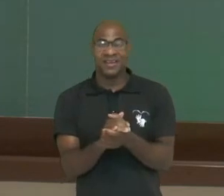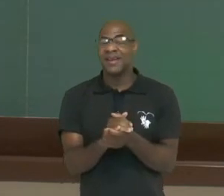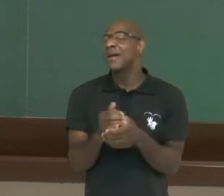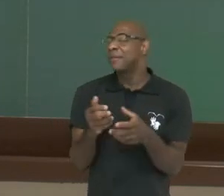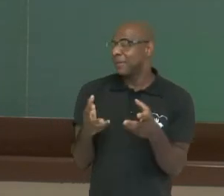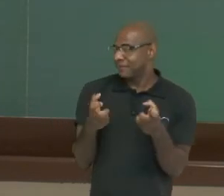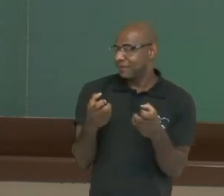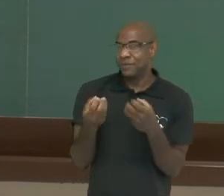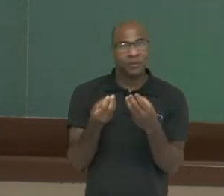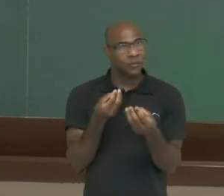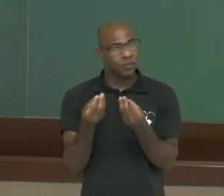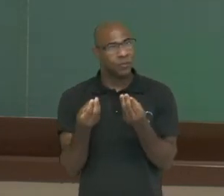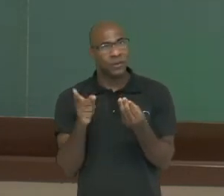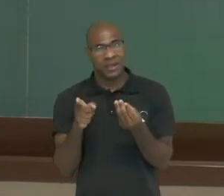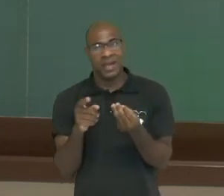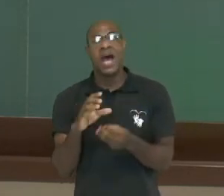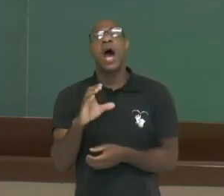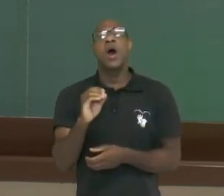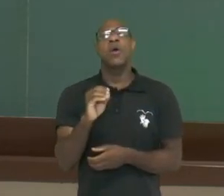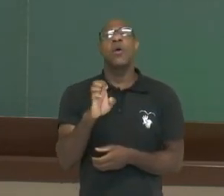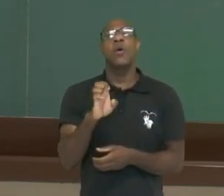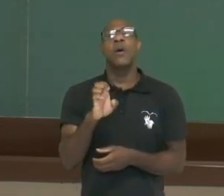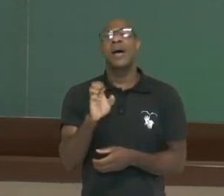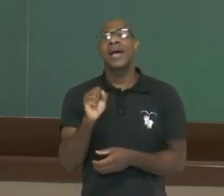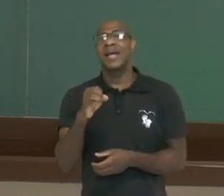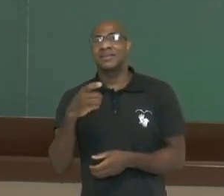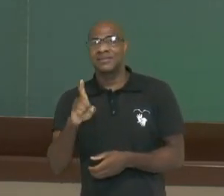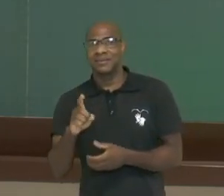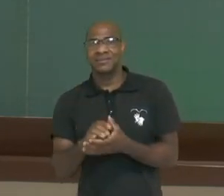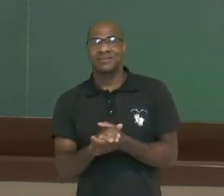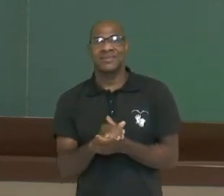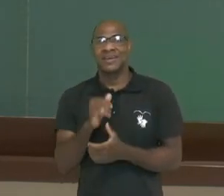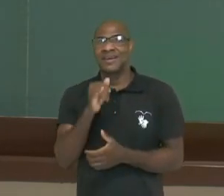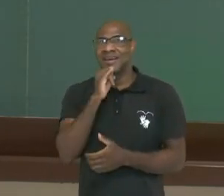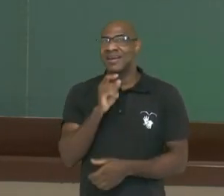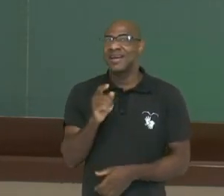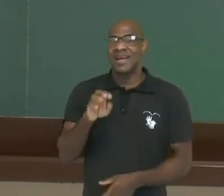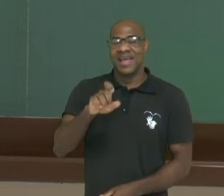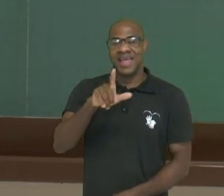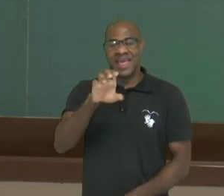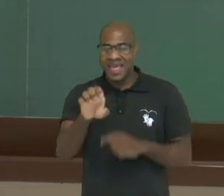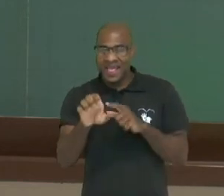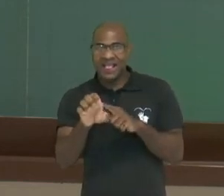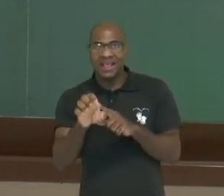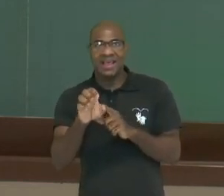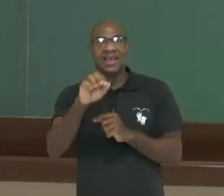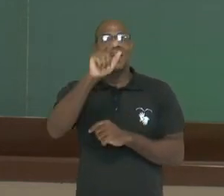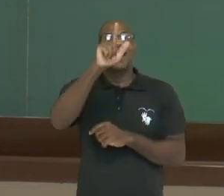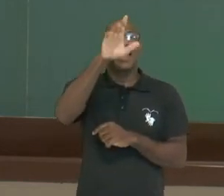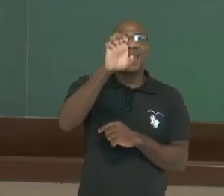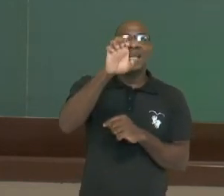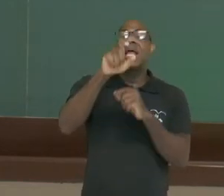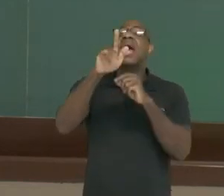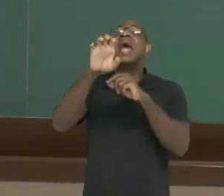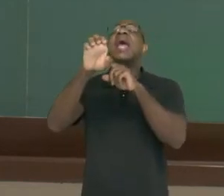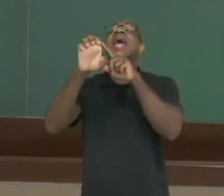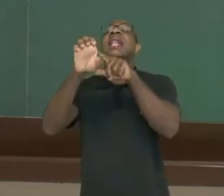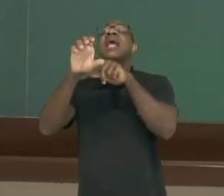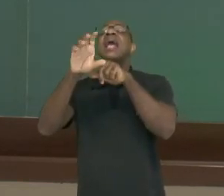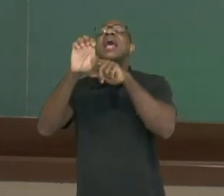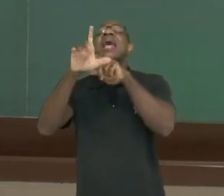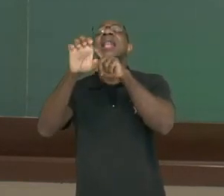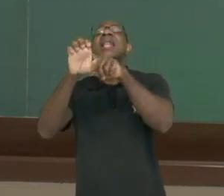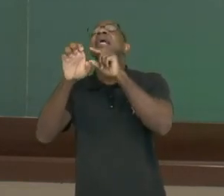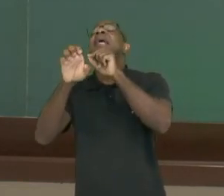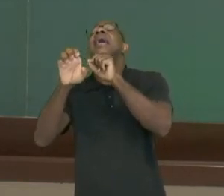funciona essa coesão, né? Então o tempo inteiro, né? Aqui a coesão que está por